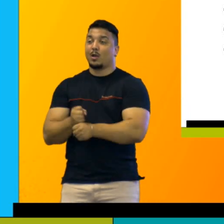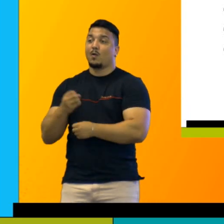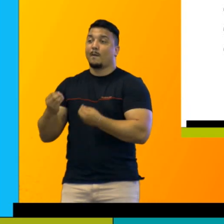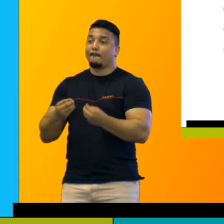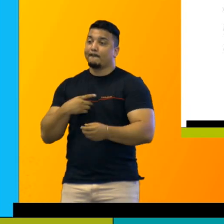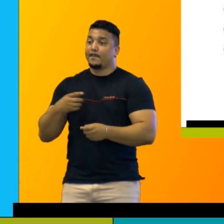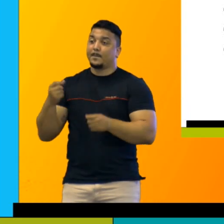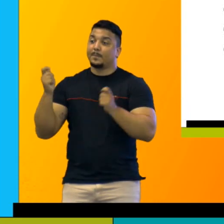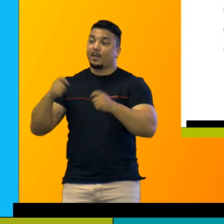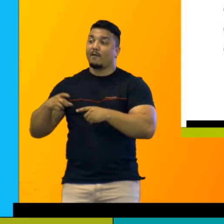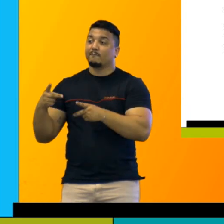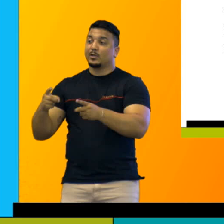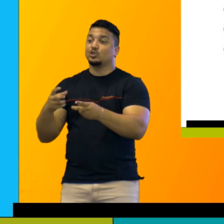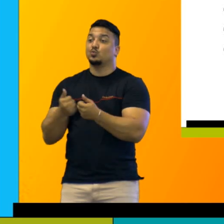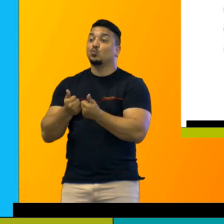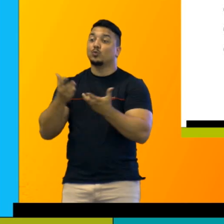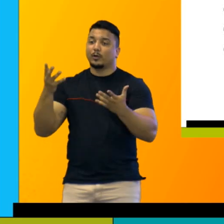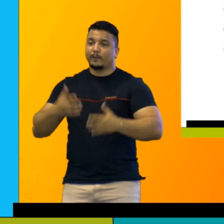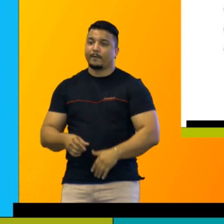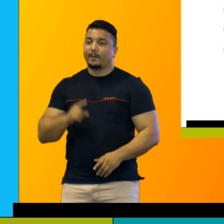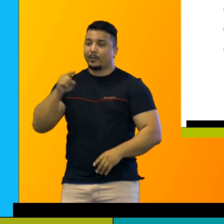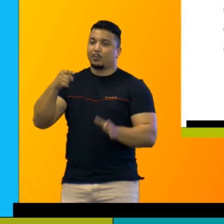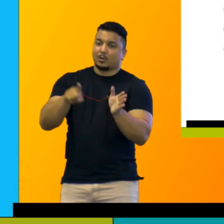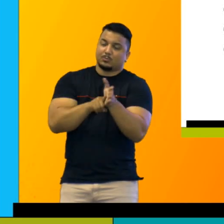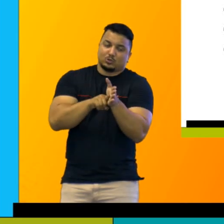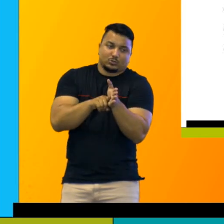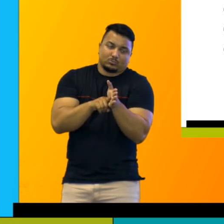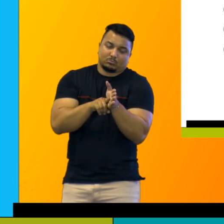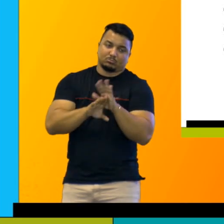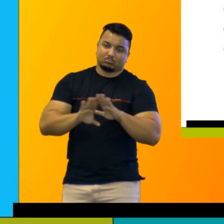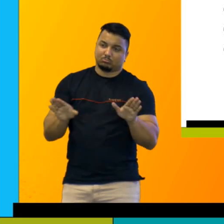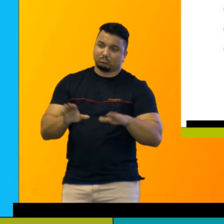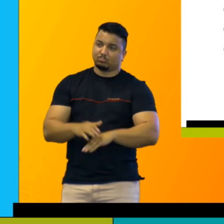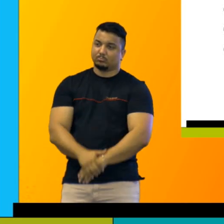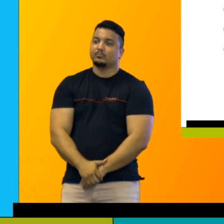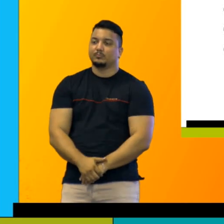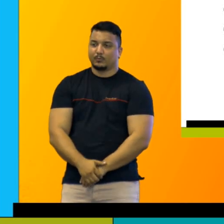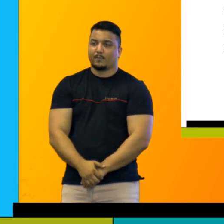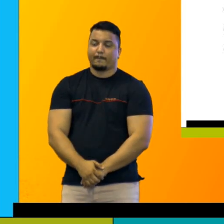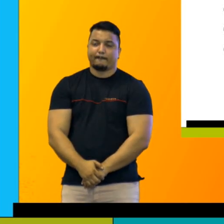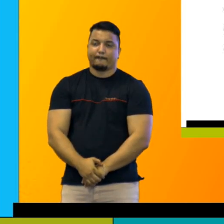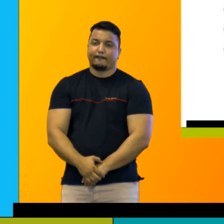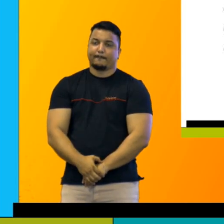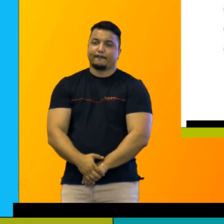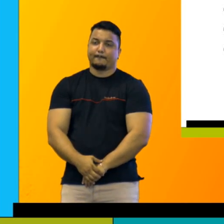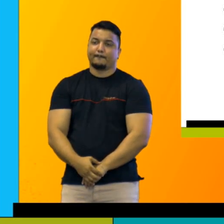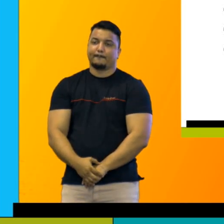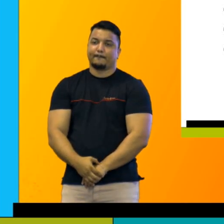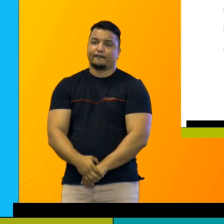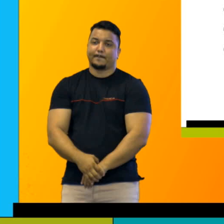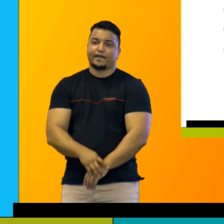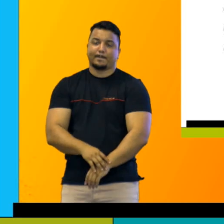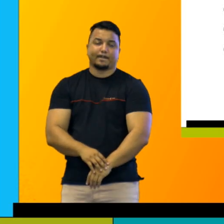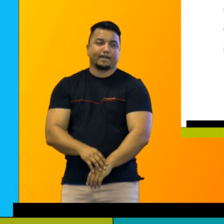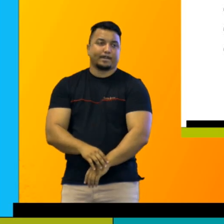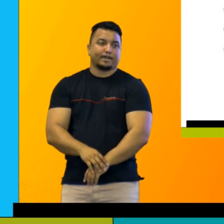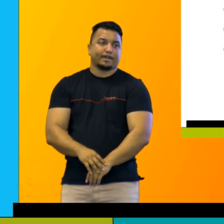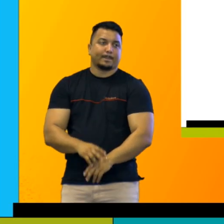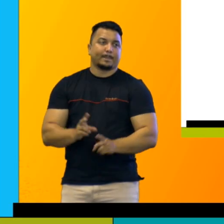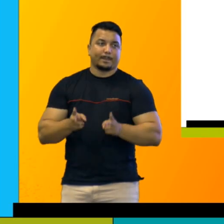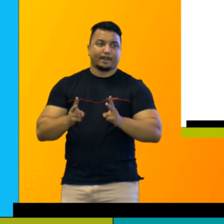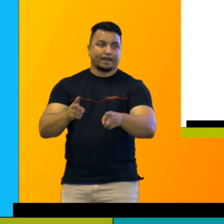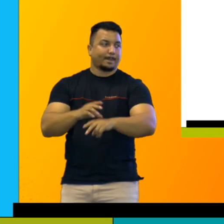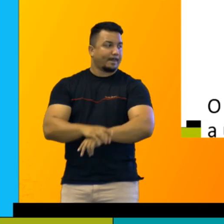ele poderia ter vendido a ação. Terceiro cálculo, quanto é a diferença, quanto é que vendeu, quanto é que ele deixou de ganhar. Tá certo? Vamos para